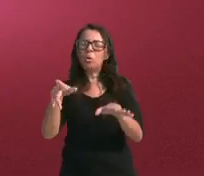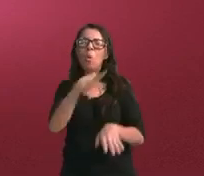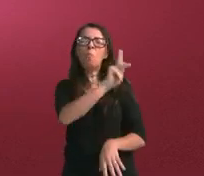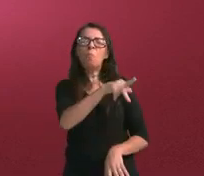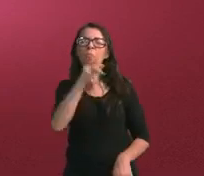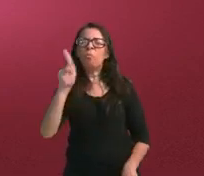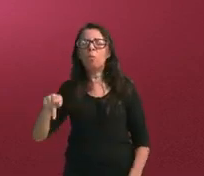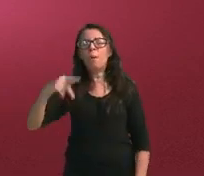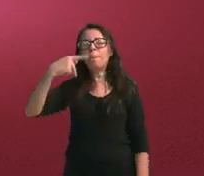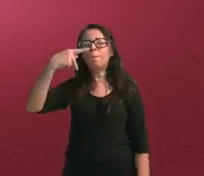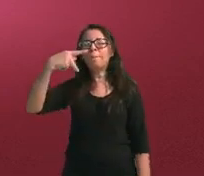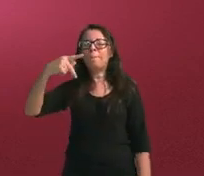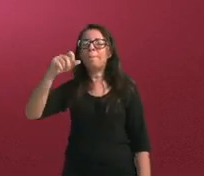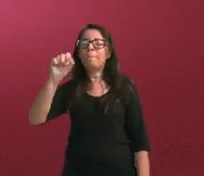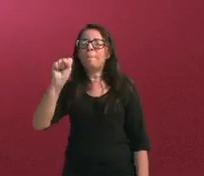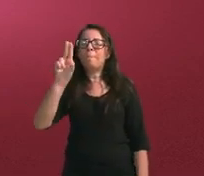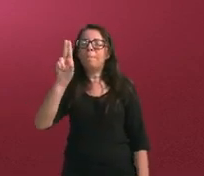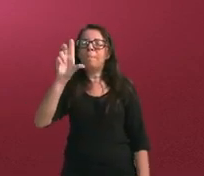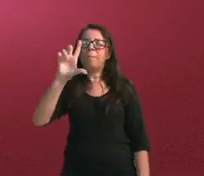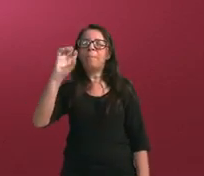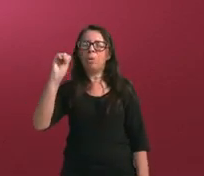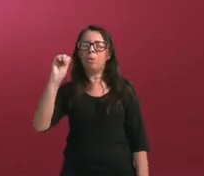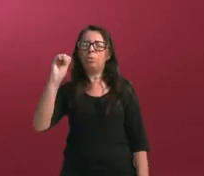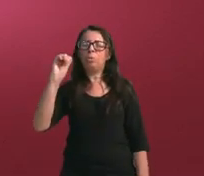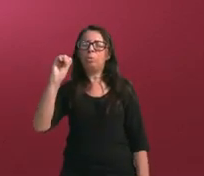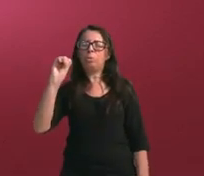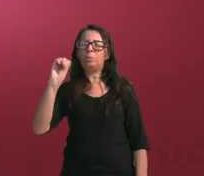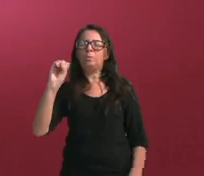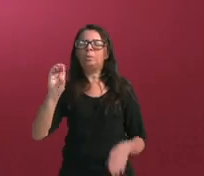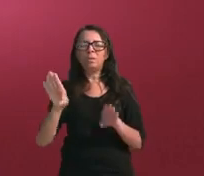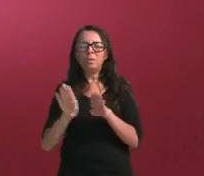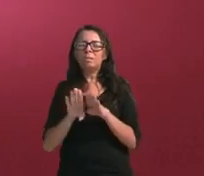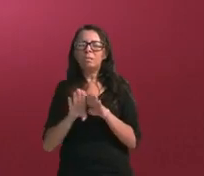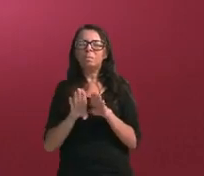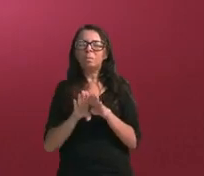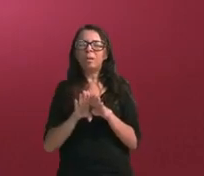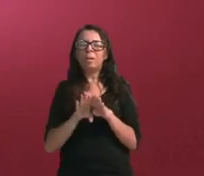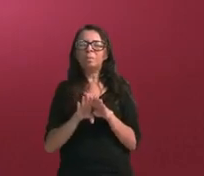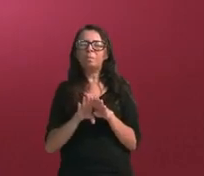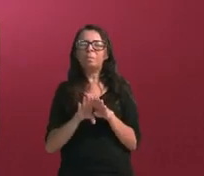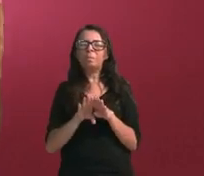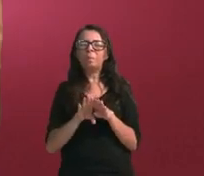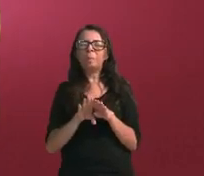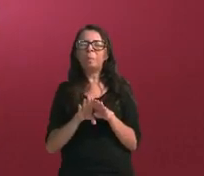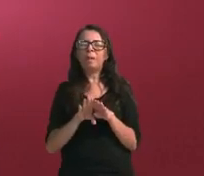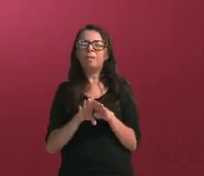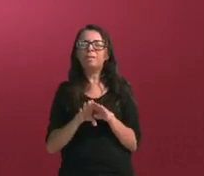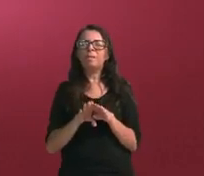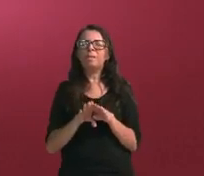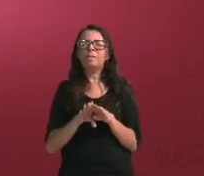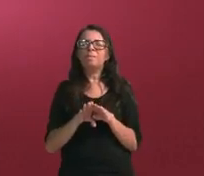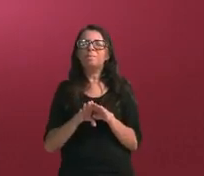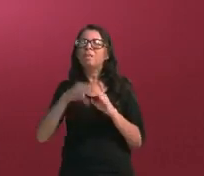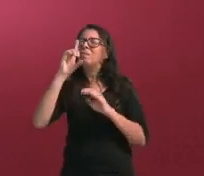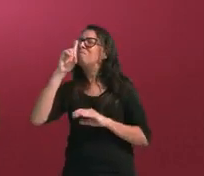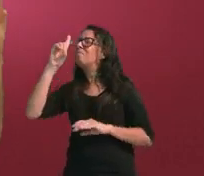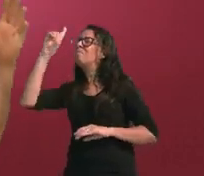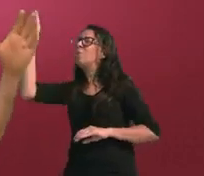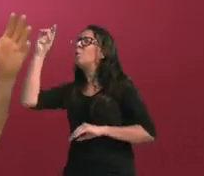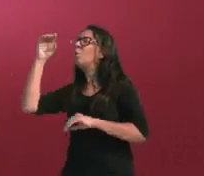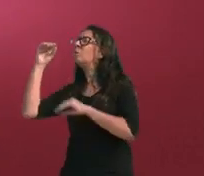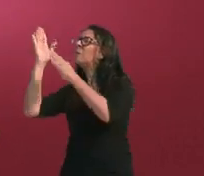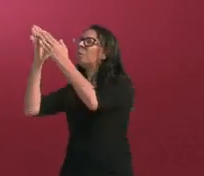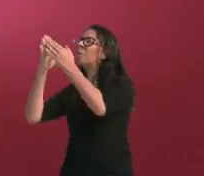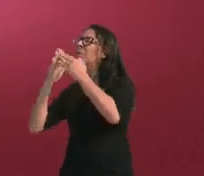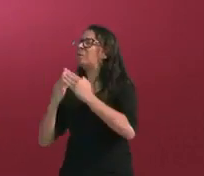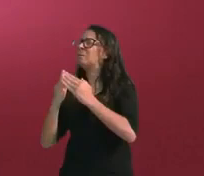passando por necessidade, Senhor, do consolo do Espírito Santo, por ter perdido às vezes um ente querido. Que o Senhor venha